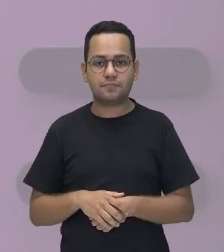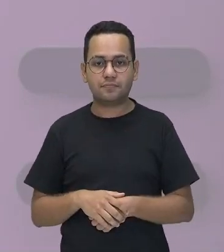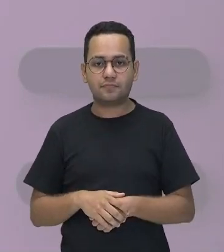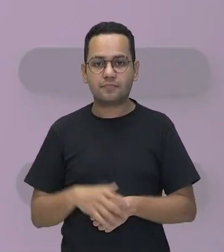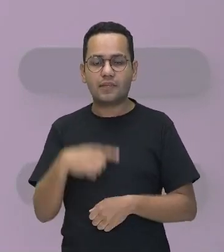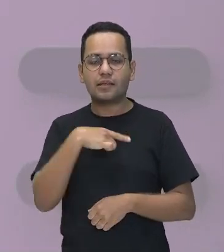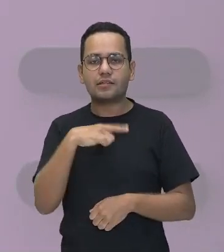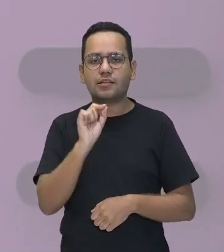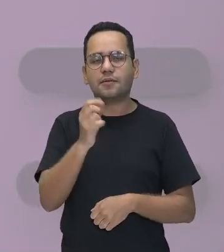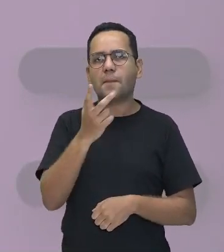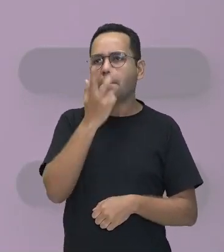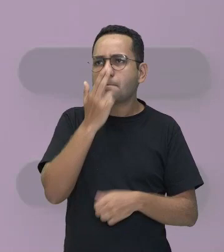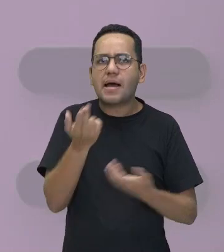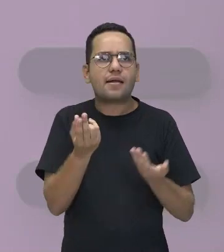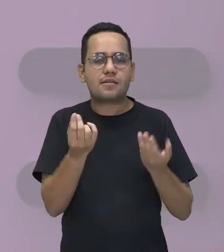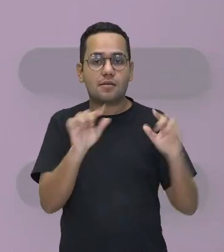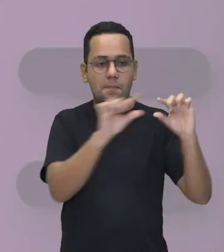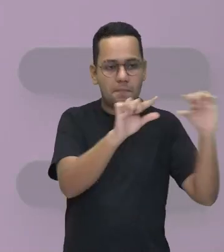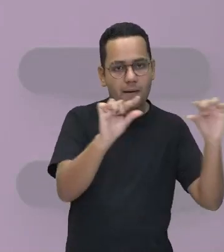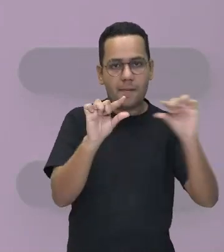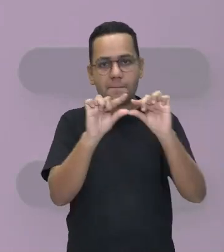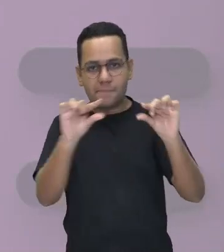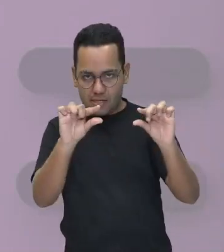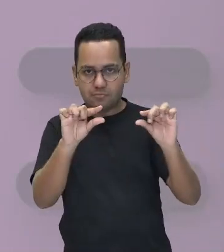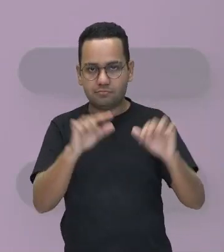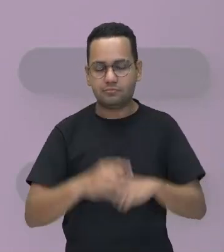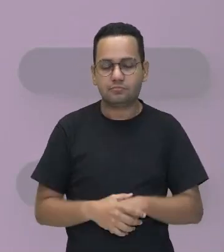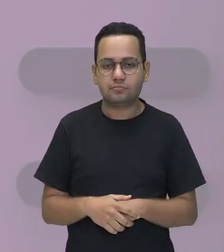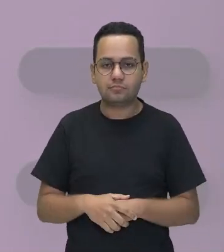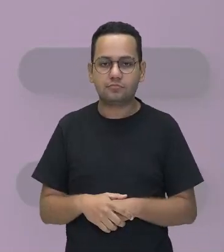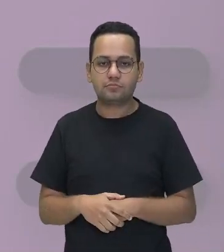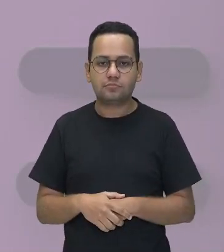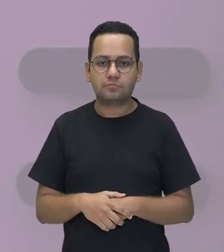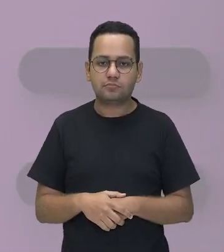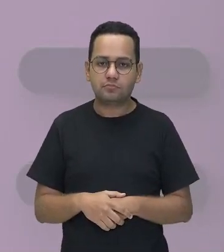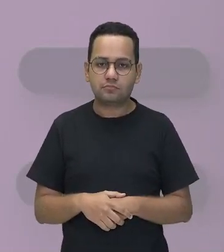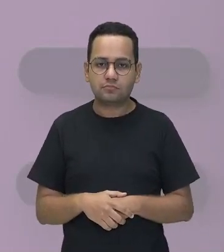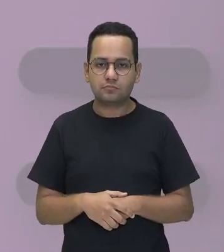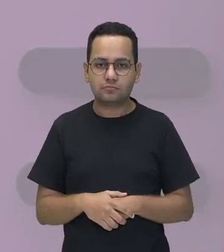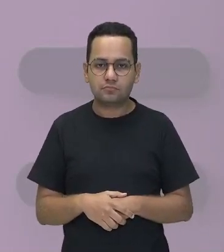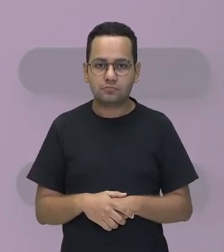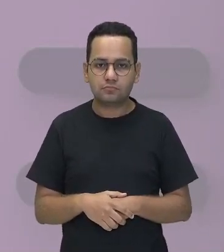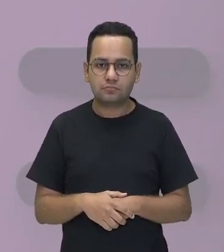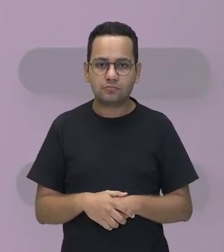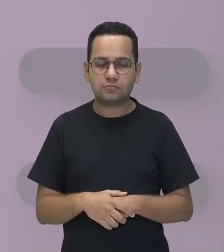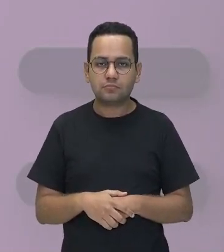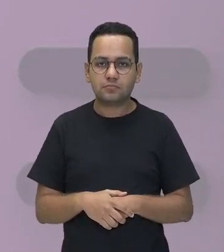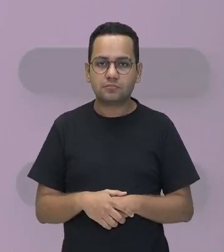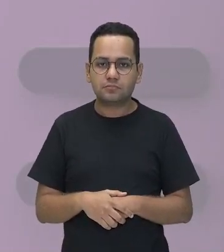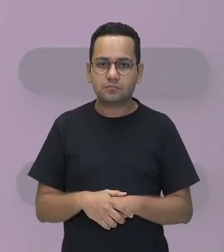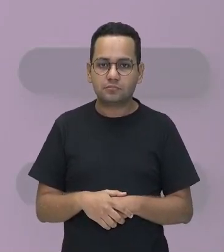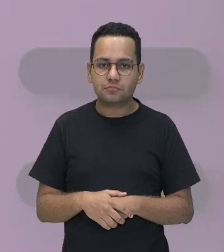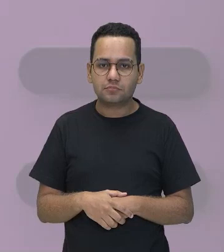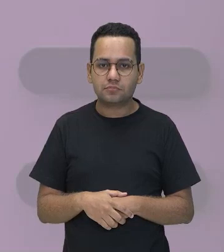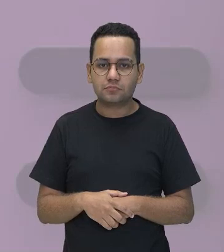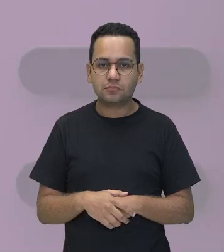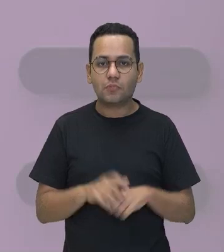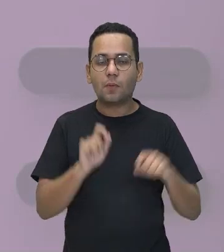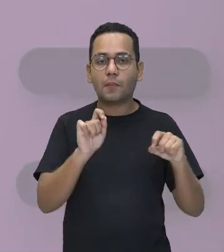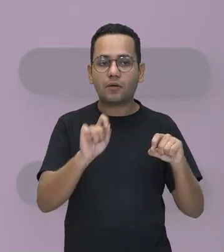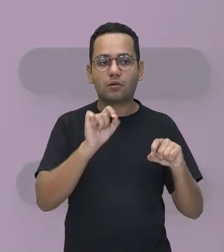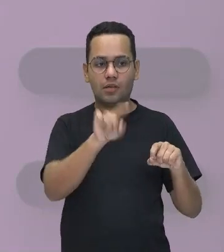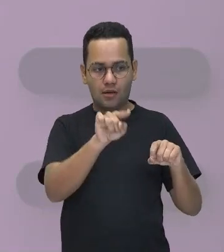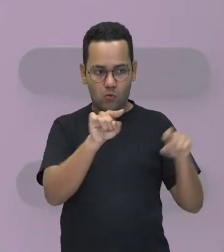balança né então Eh para que os valores para que os dois lados dessa balança estejam em